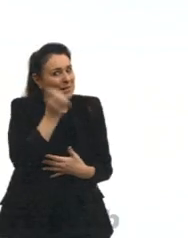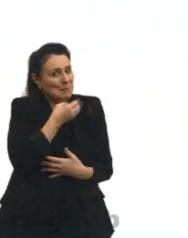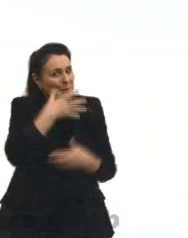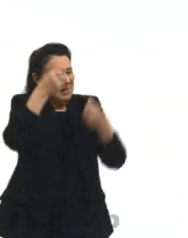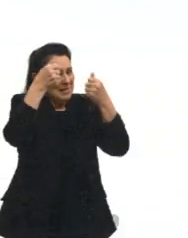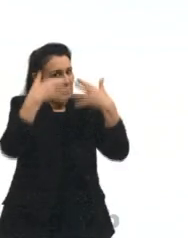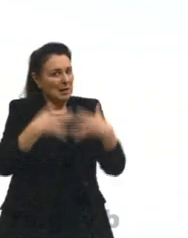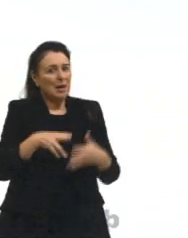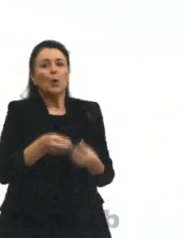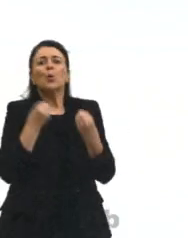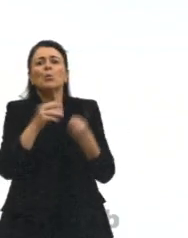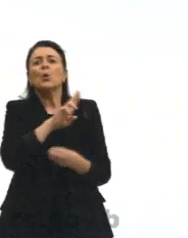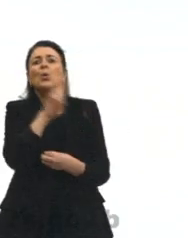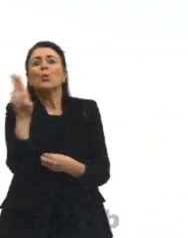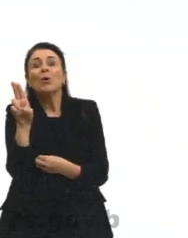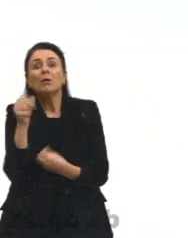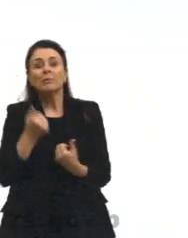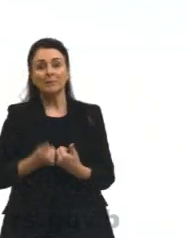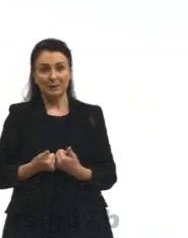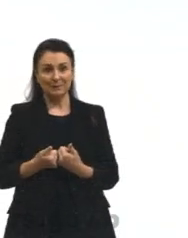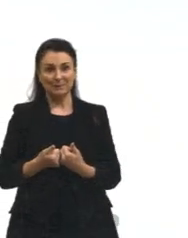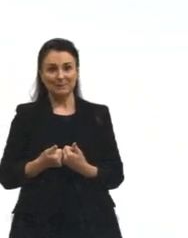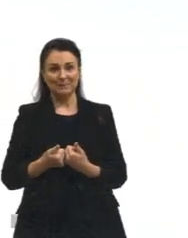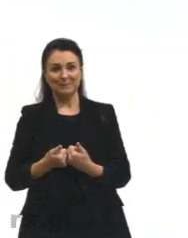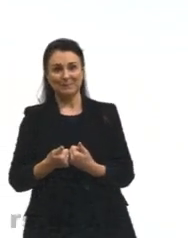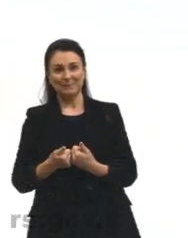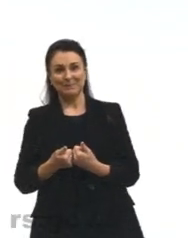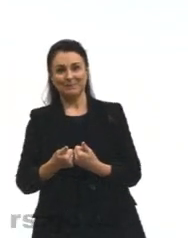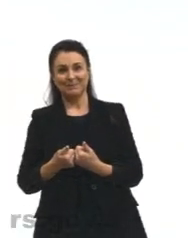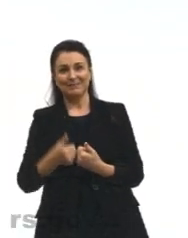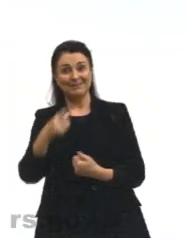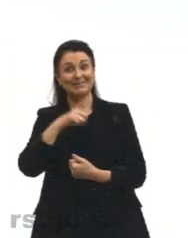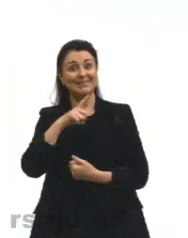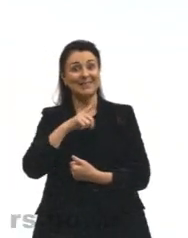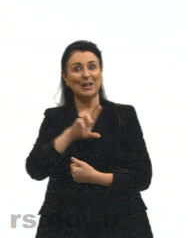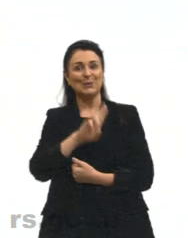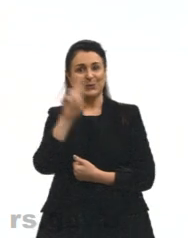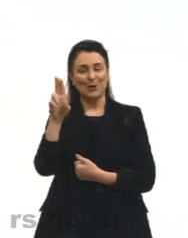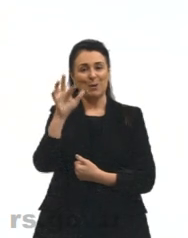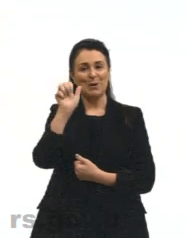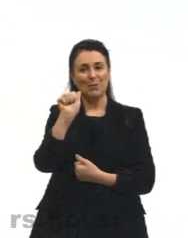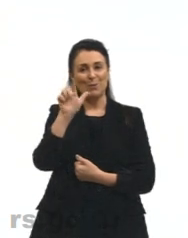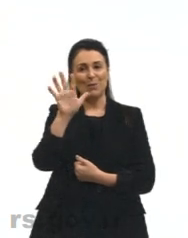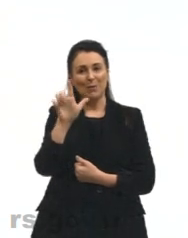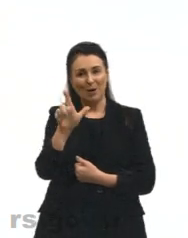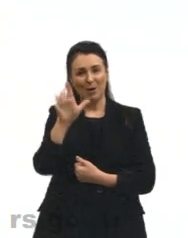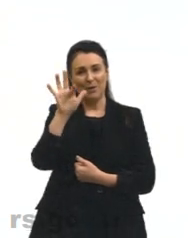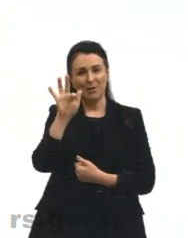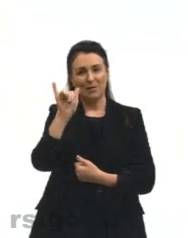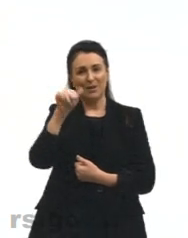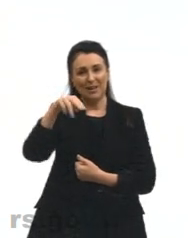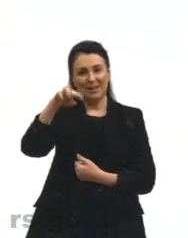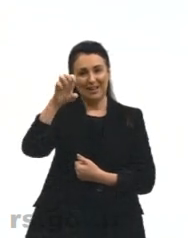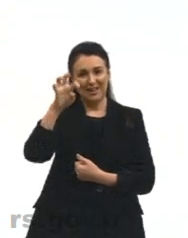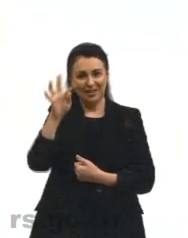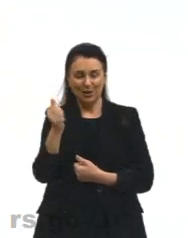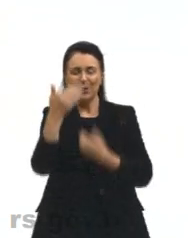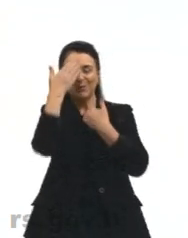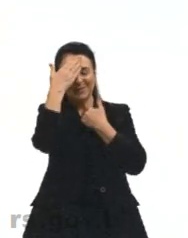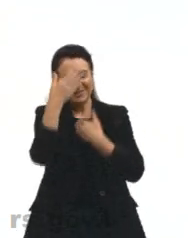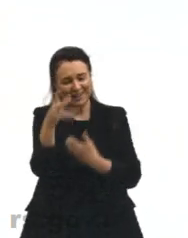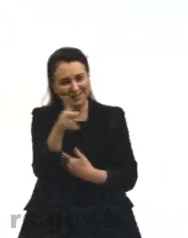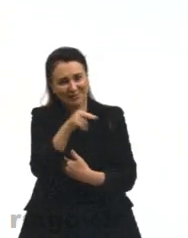mas como é que é mesmo o nome a igreja gente tem ali então esse alfinete eu agradeço Lucas